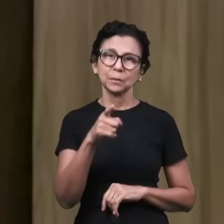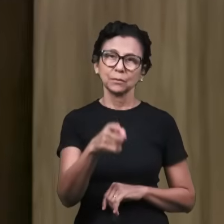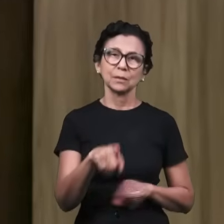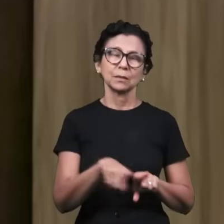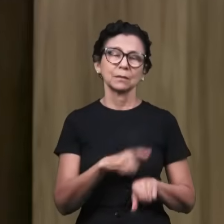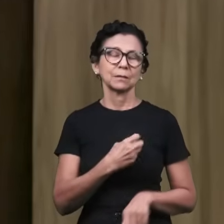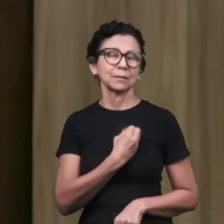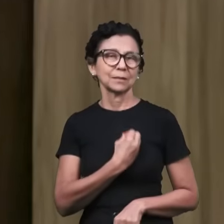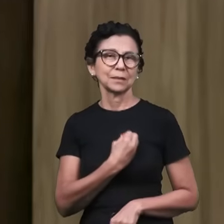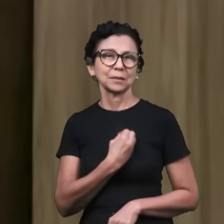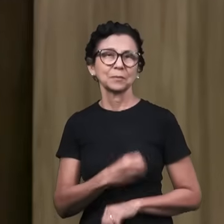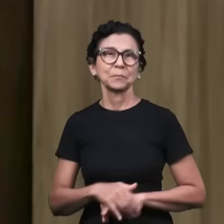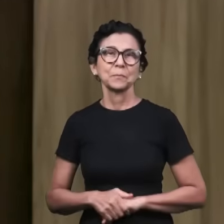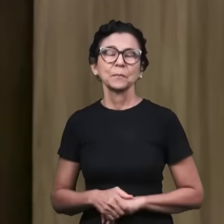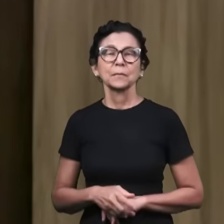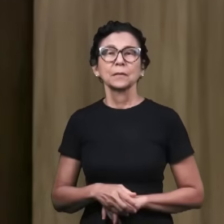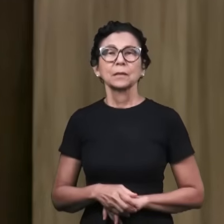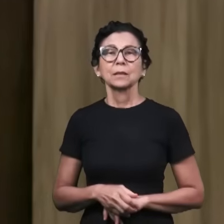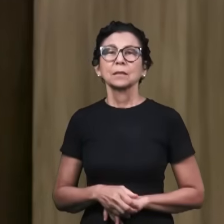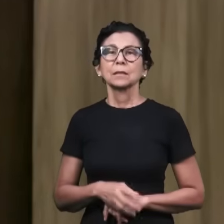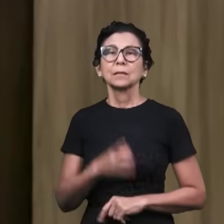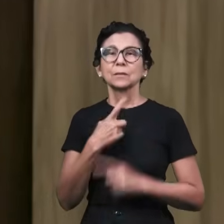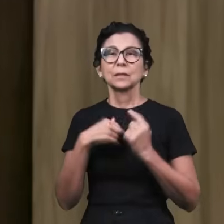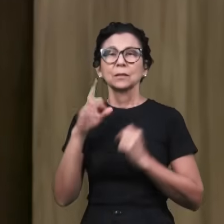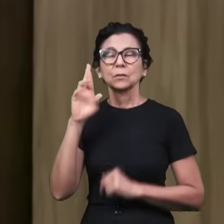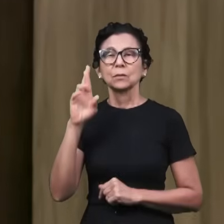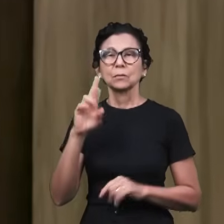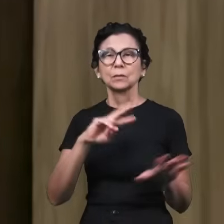participa, tá bom? Se Deus quiser, semana que vem, esse